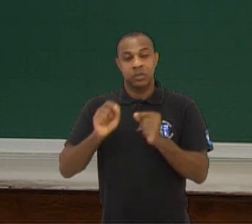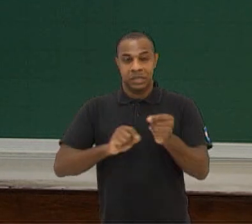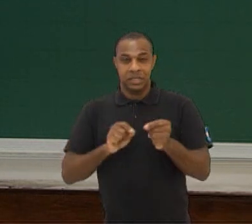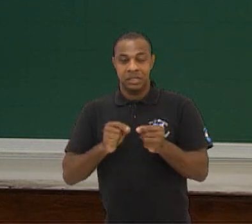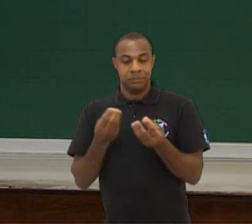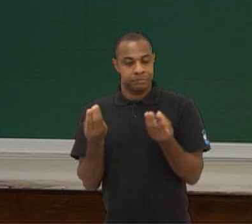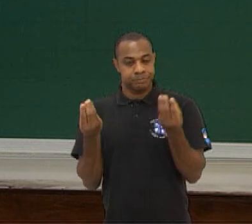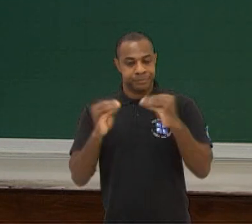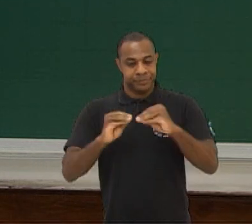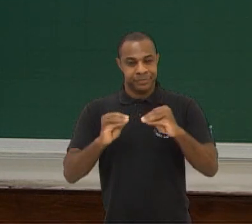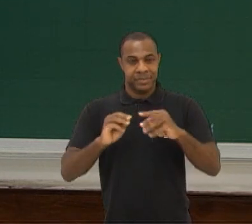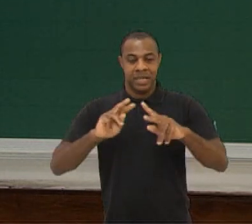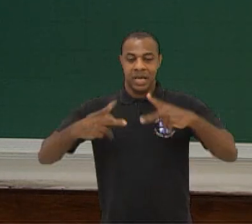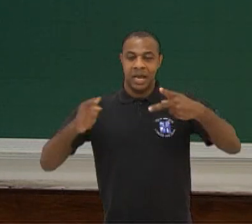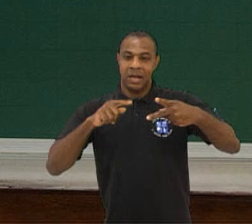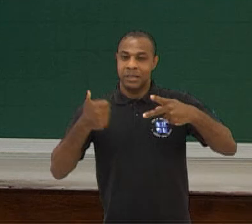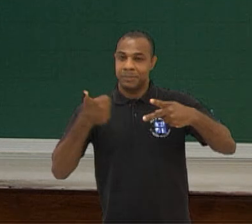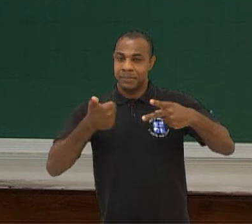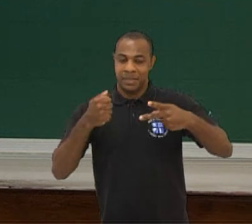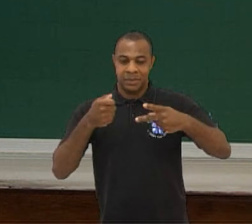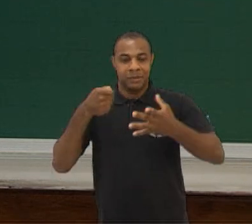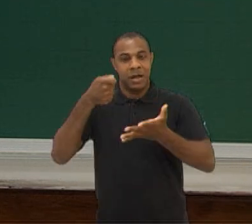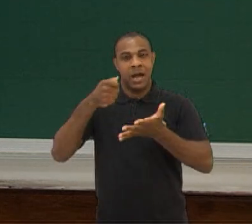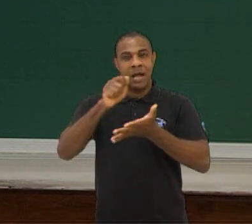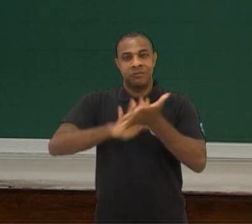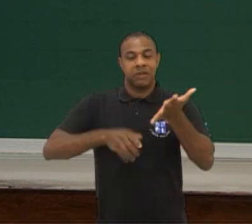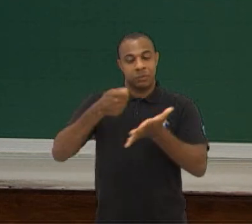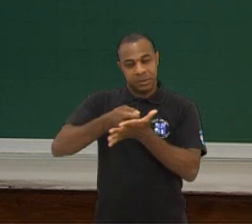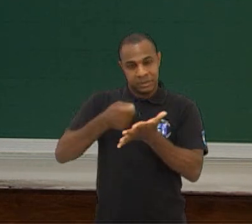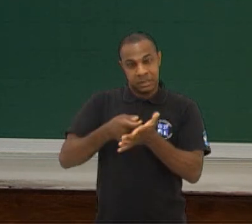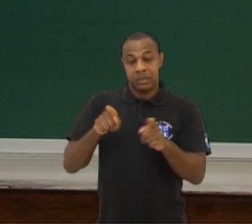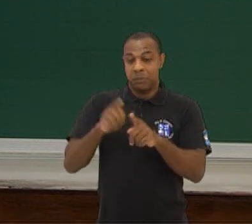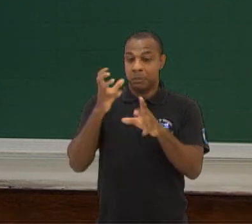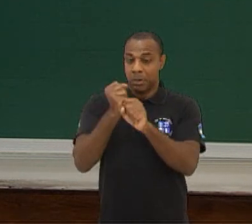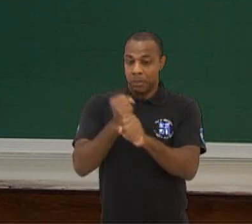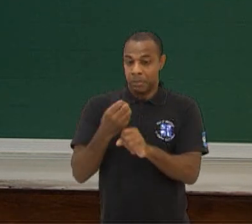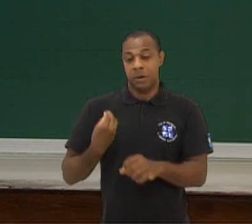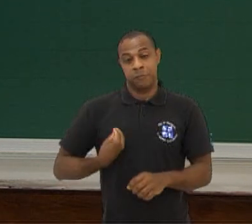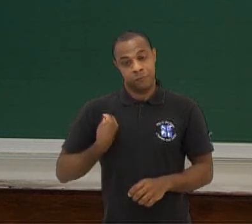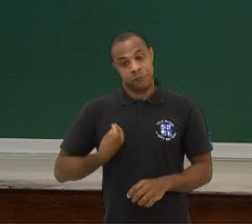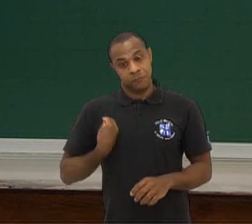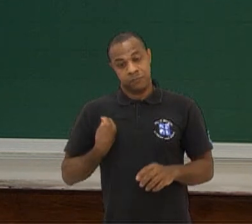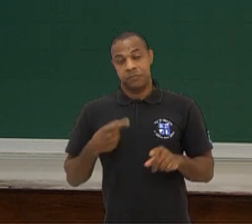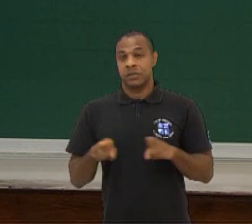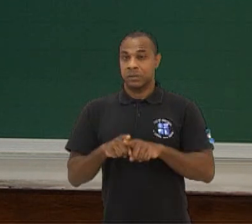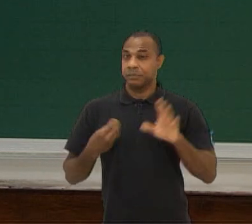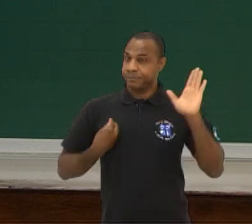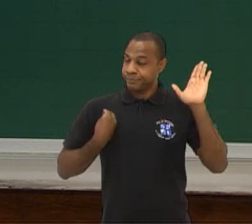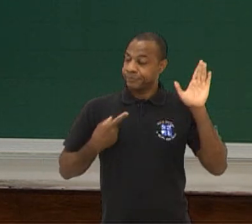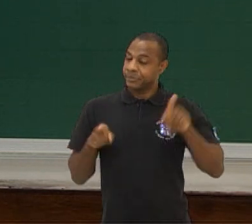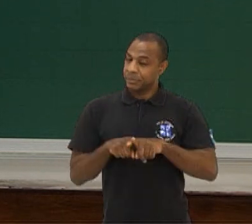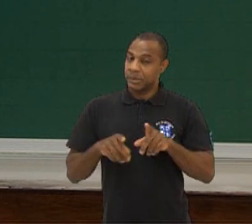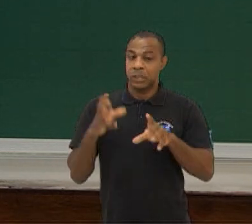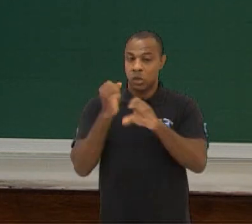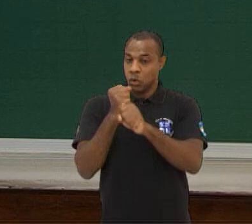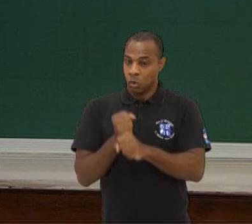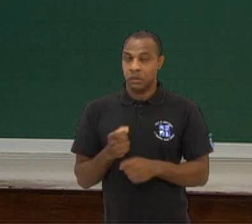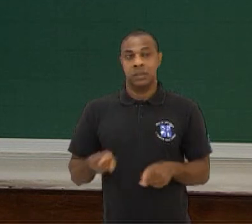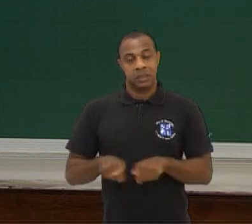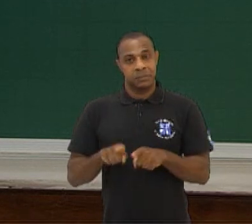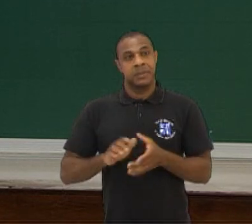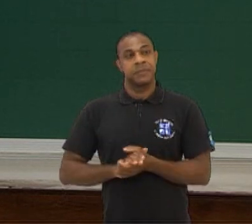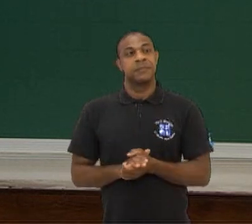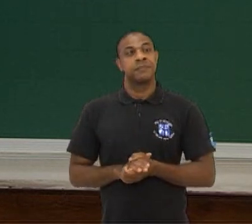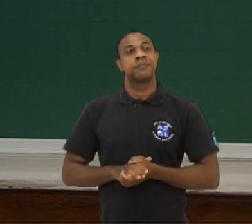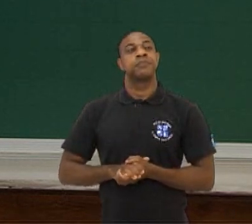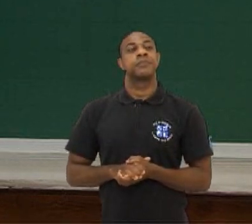validar essa resposta, porque ela vai contar como frequência e como nota, né? E leia o que o seu professor colocou lá no mural, tudo